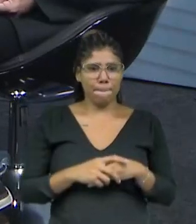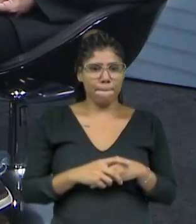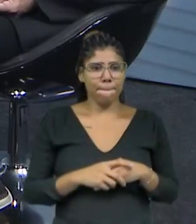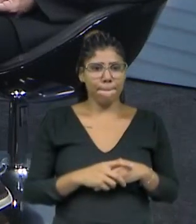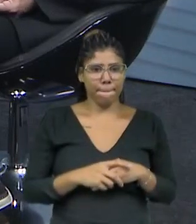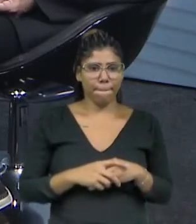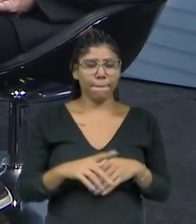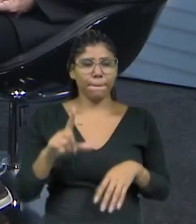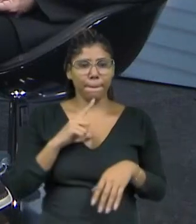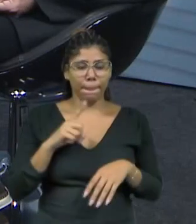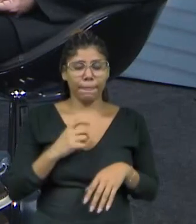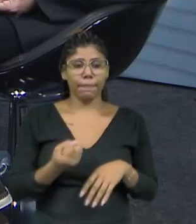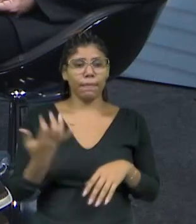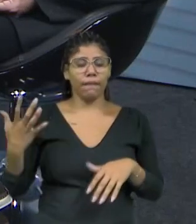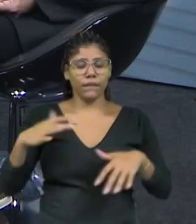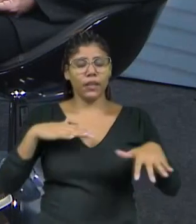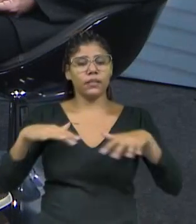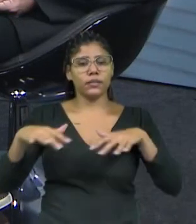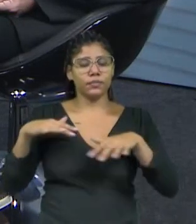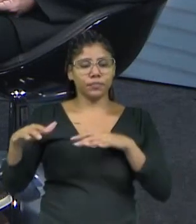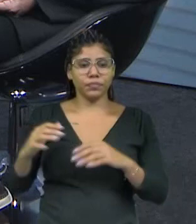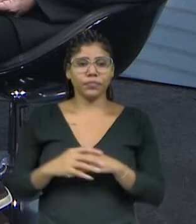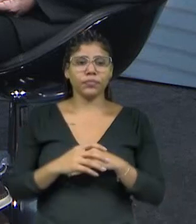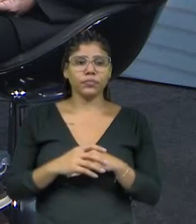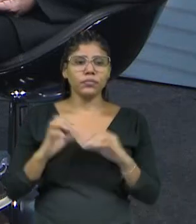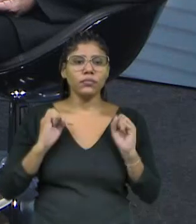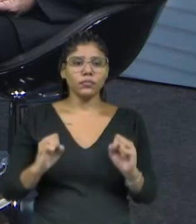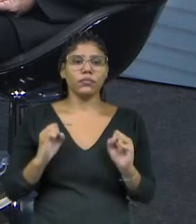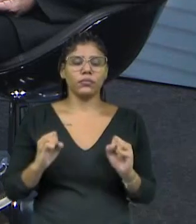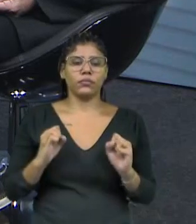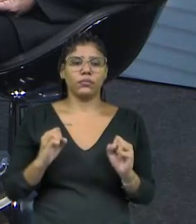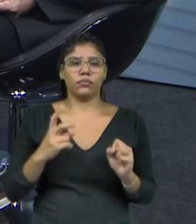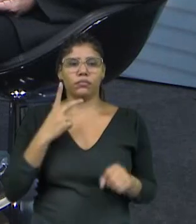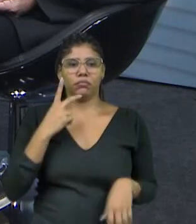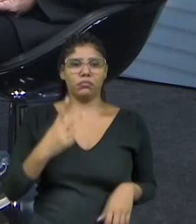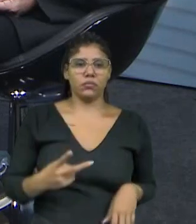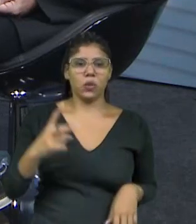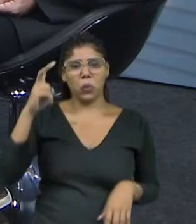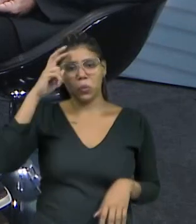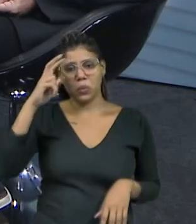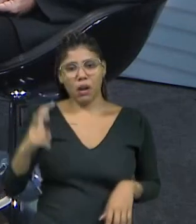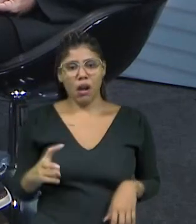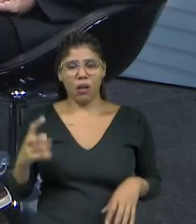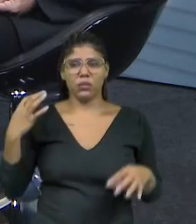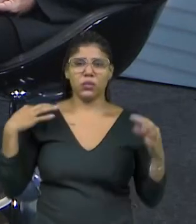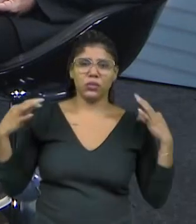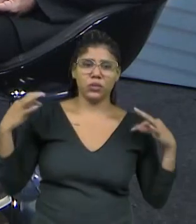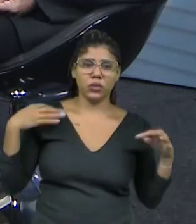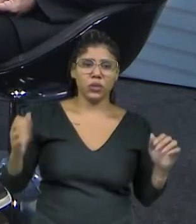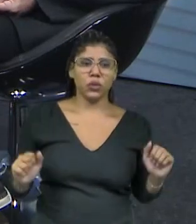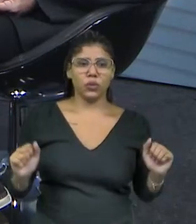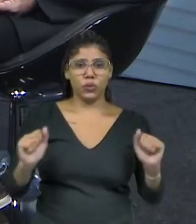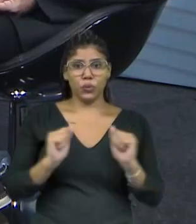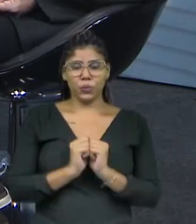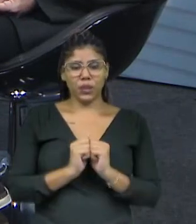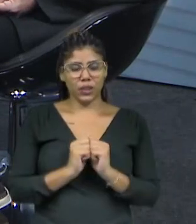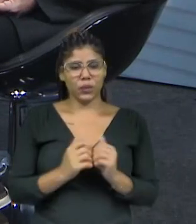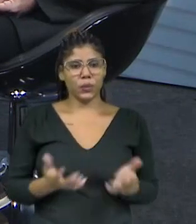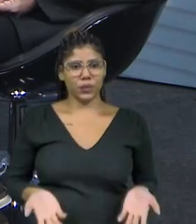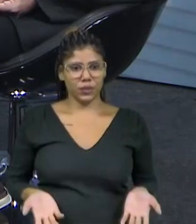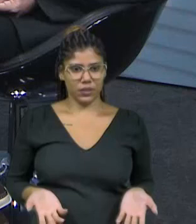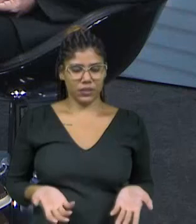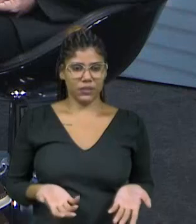isso, tem várias ações que você pode, né, usar, o cultural com o turístico, juntando isso aí. Então,